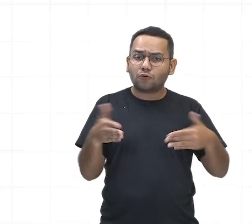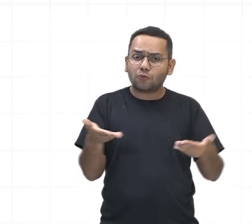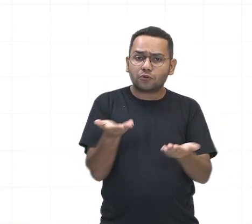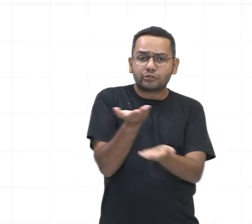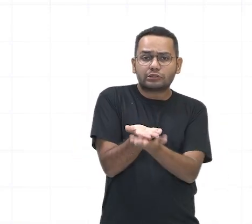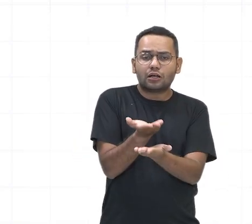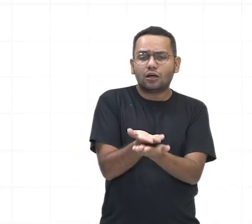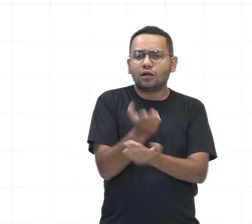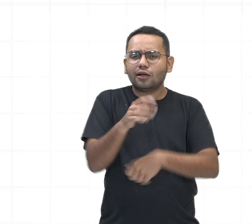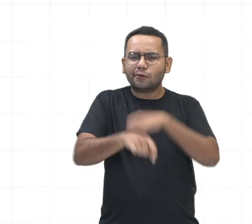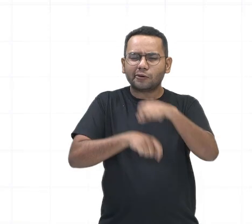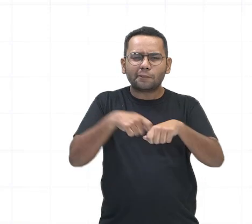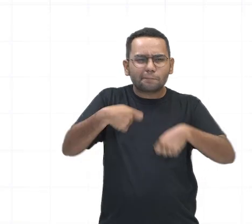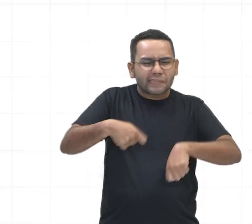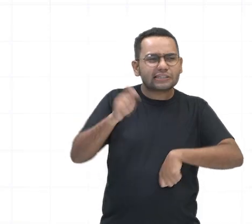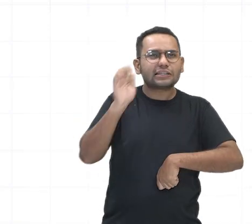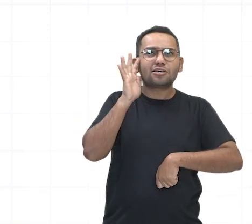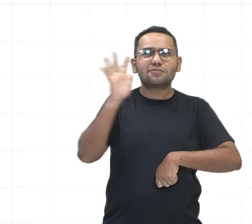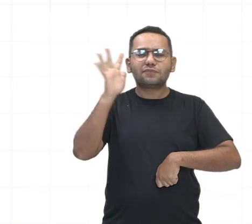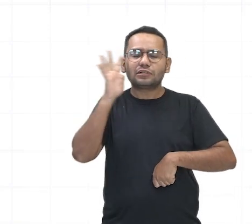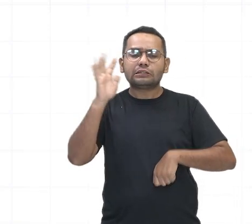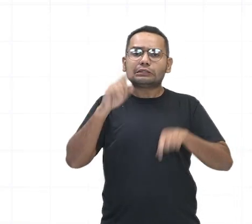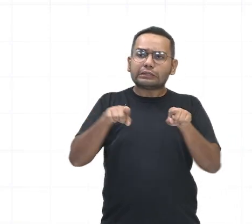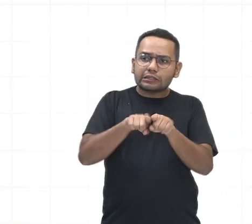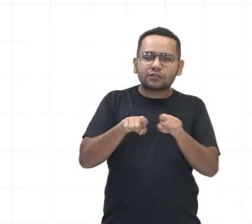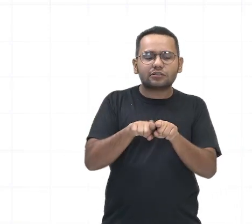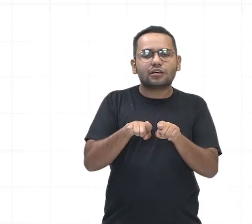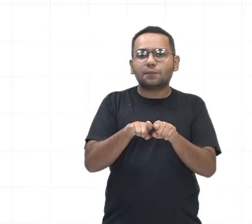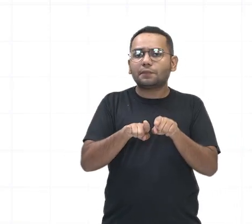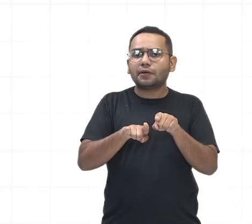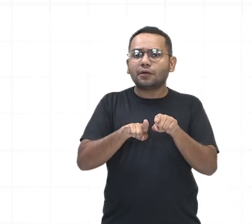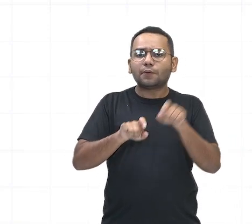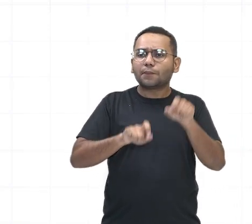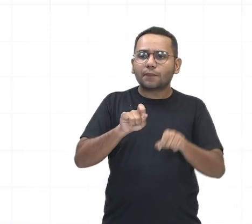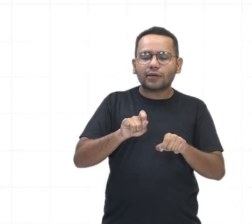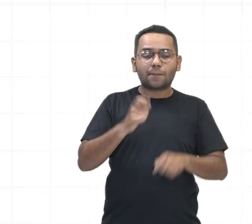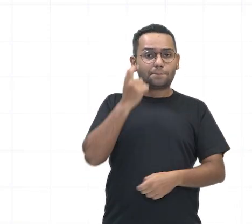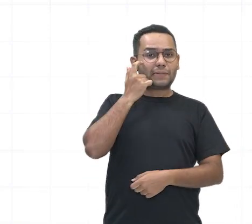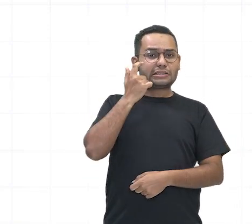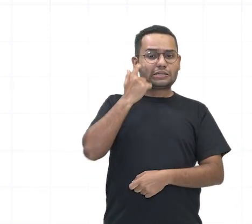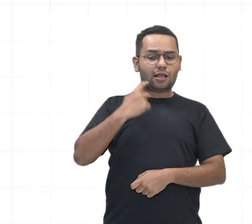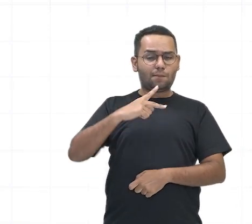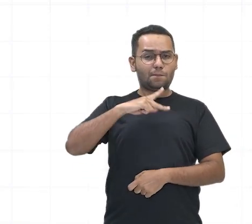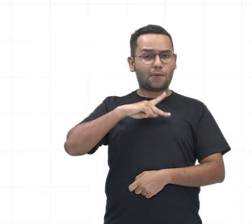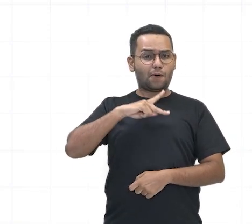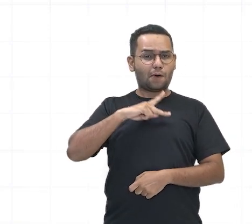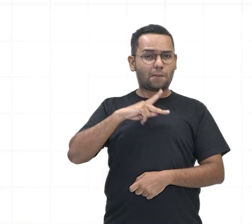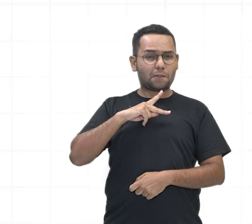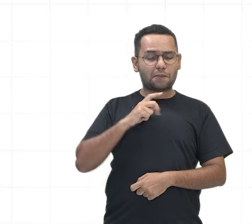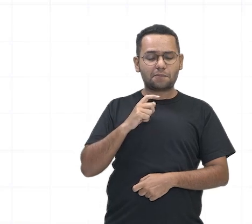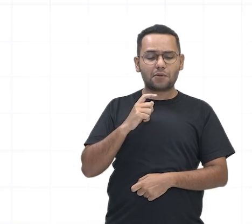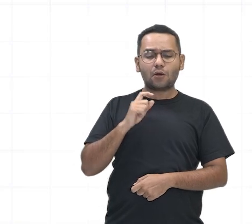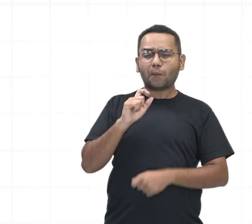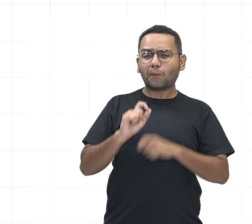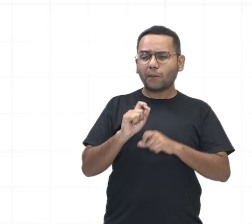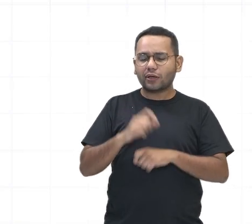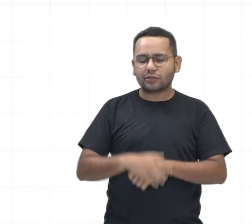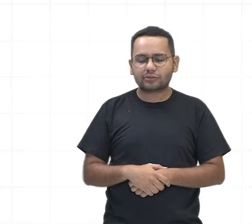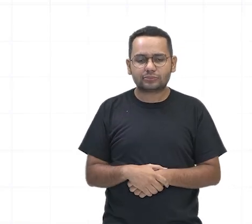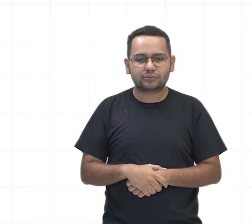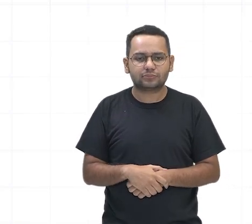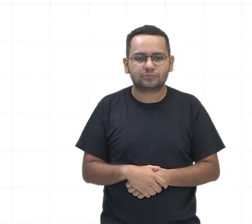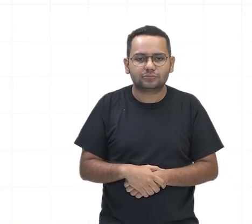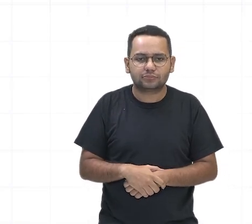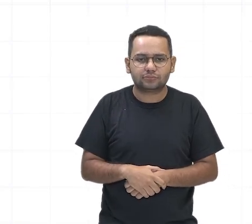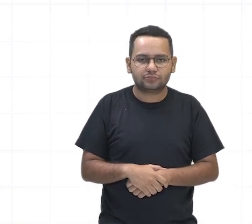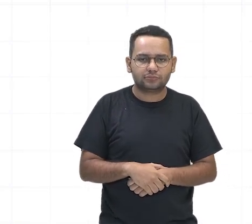consigo mesmo. Por quê? Ética e moral é também dialogar com a nossa própria consciência. E aqui você vai ver